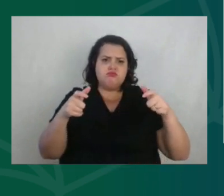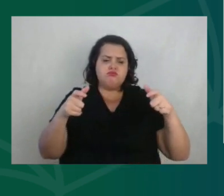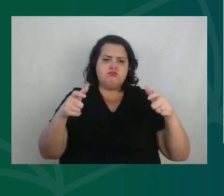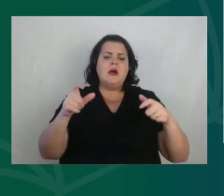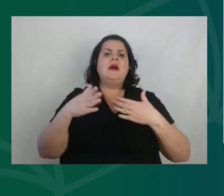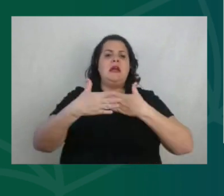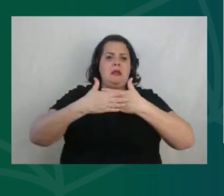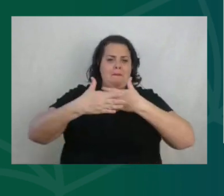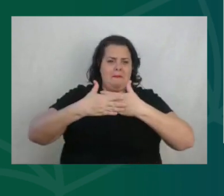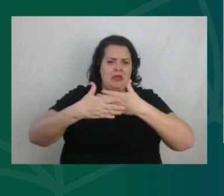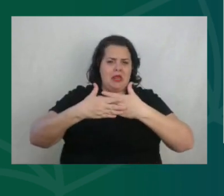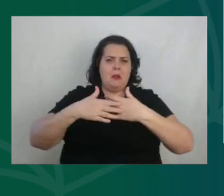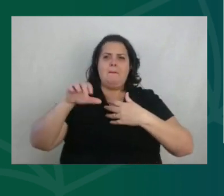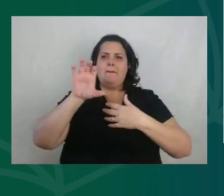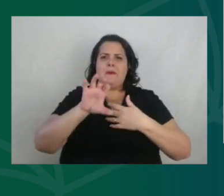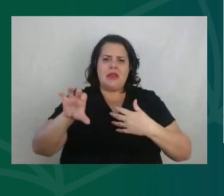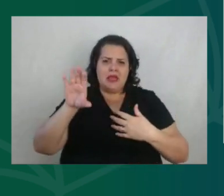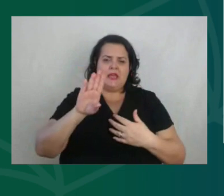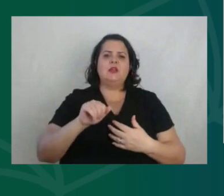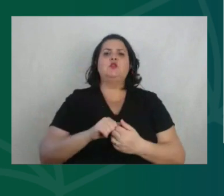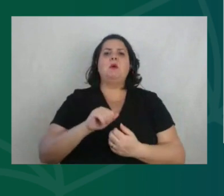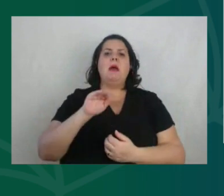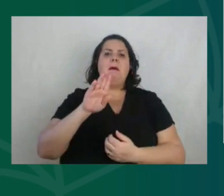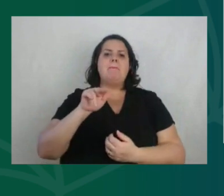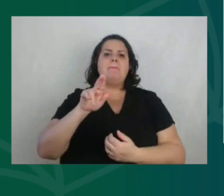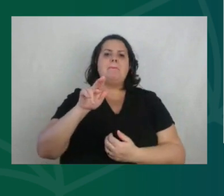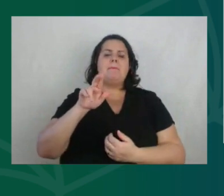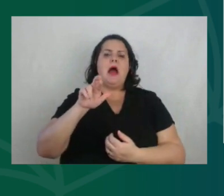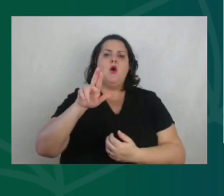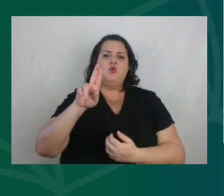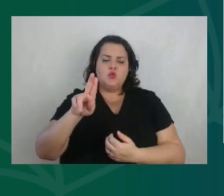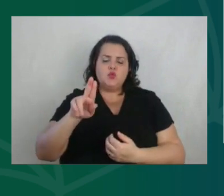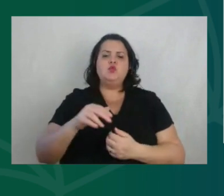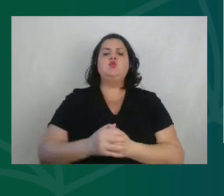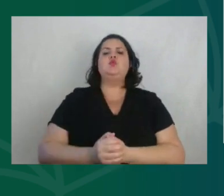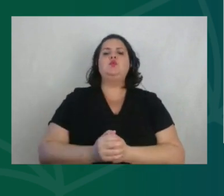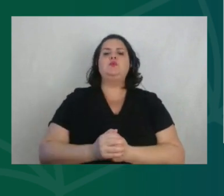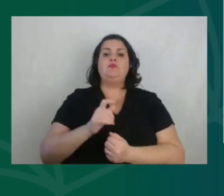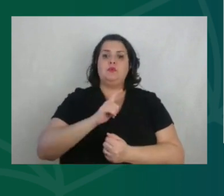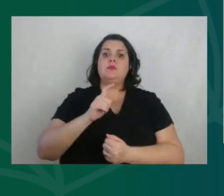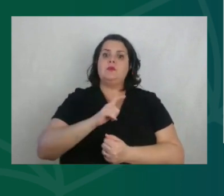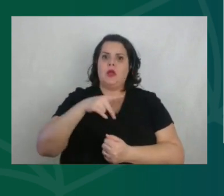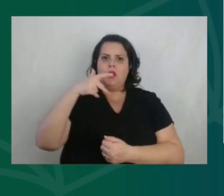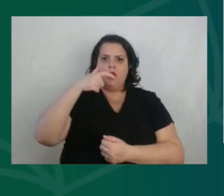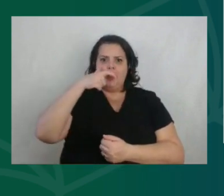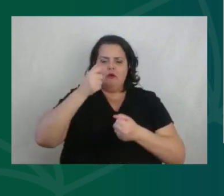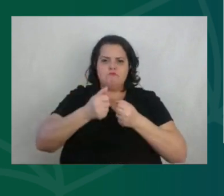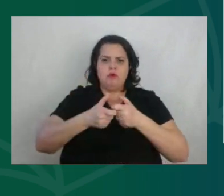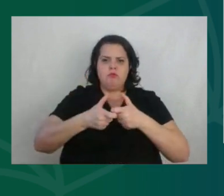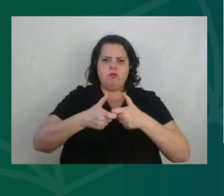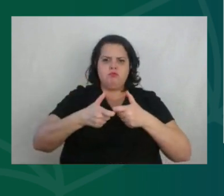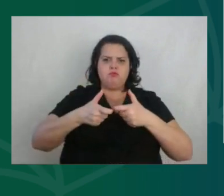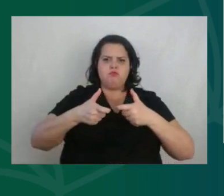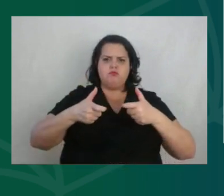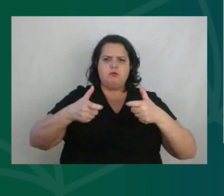Preto, Bauru, o número de casos vem crescendo de forma muito significante, e isso é importante, que é